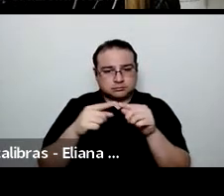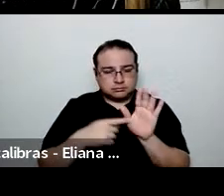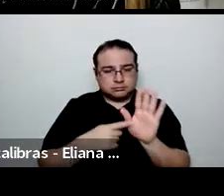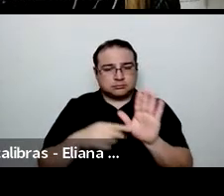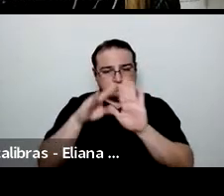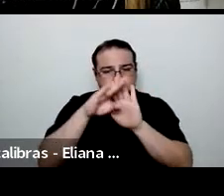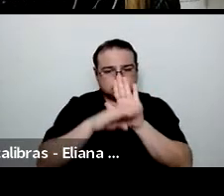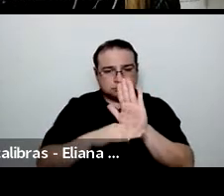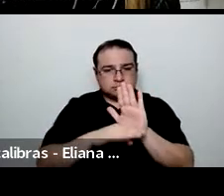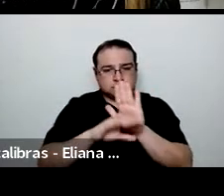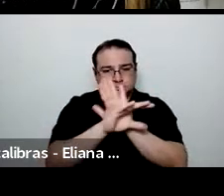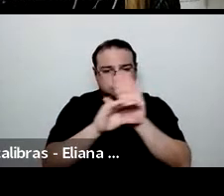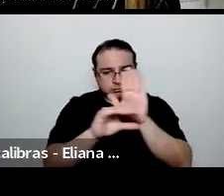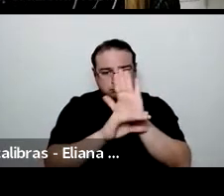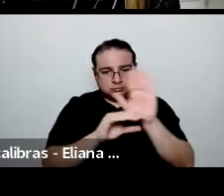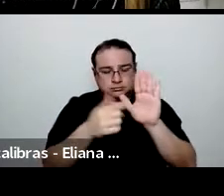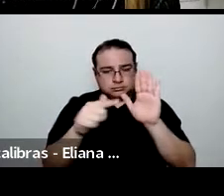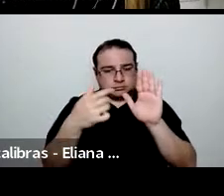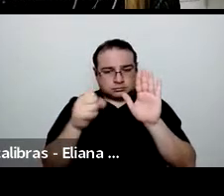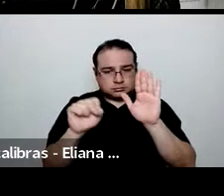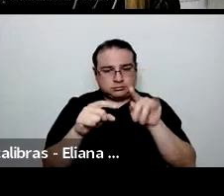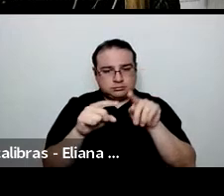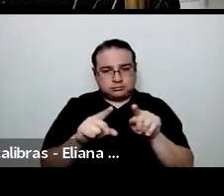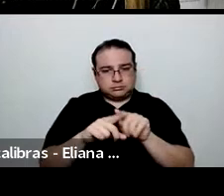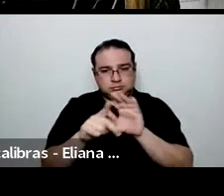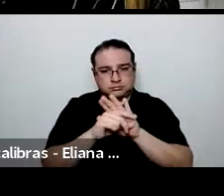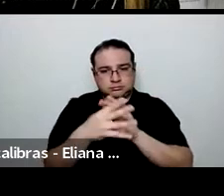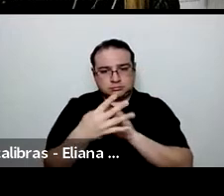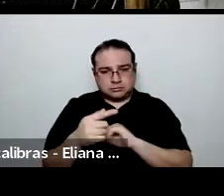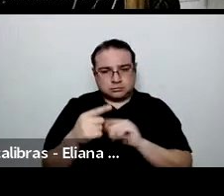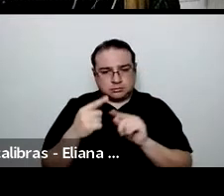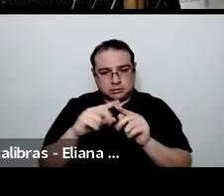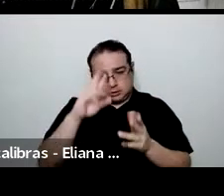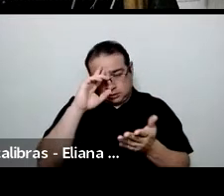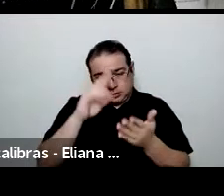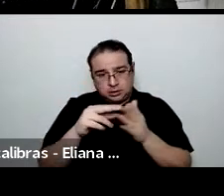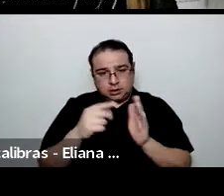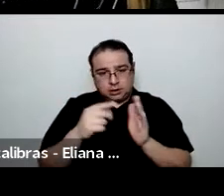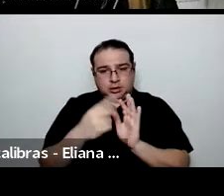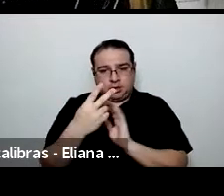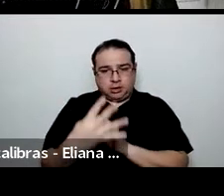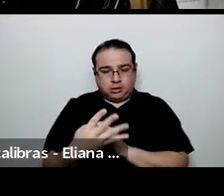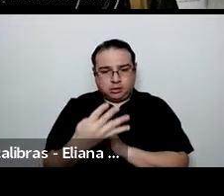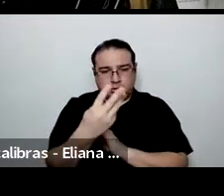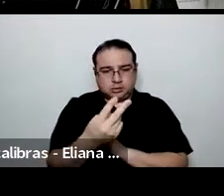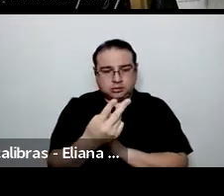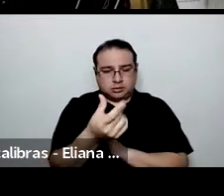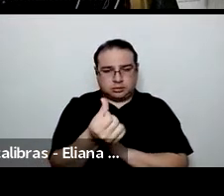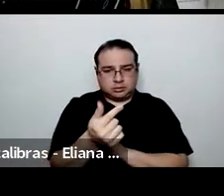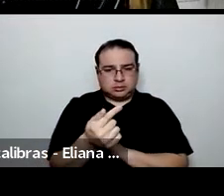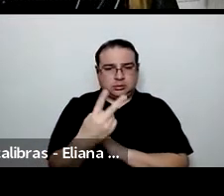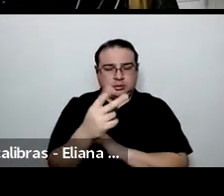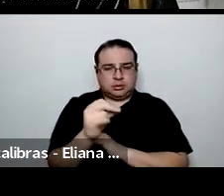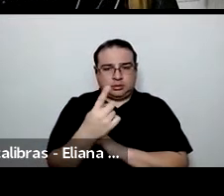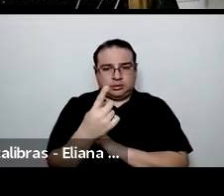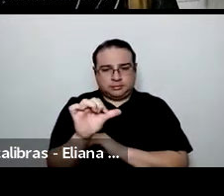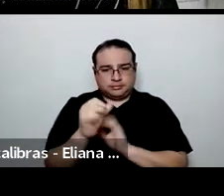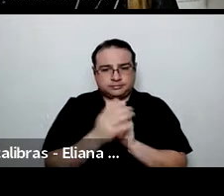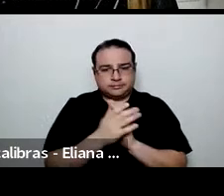para o sétimo oitavo ak-47 da resolução 23 607/2019